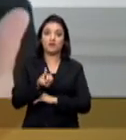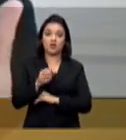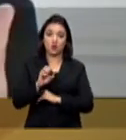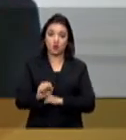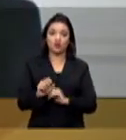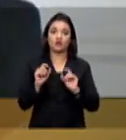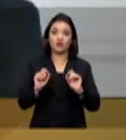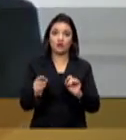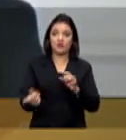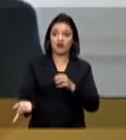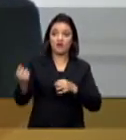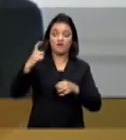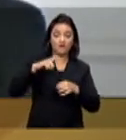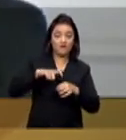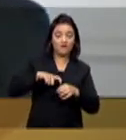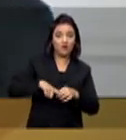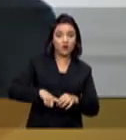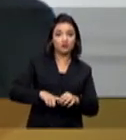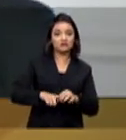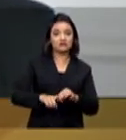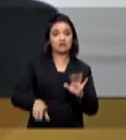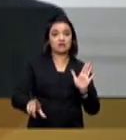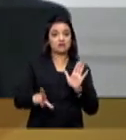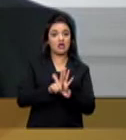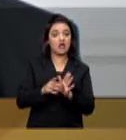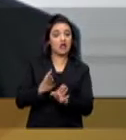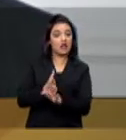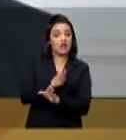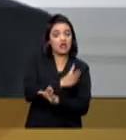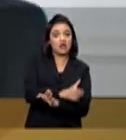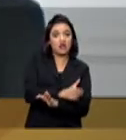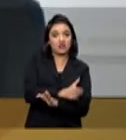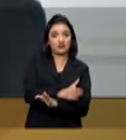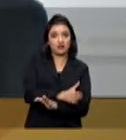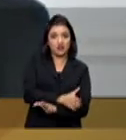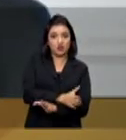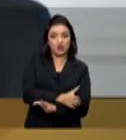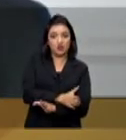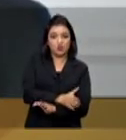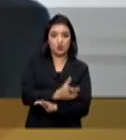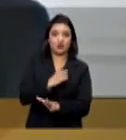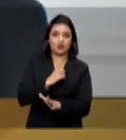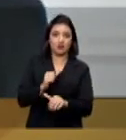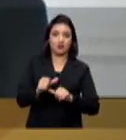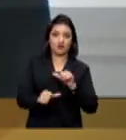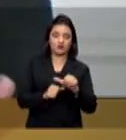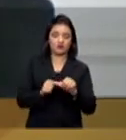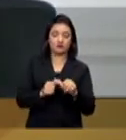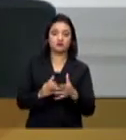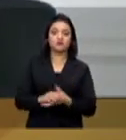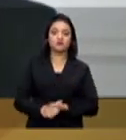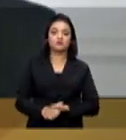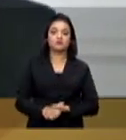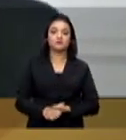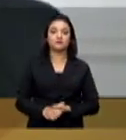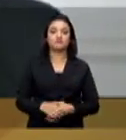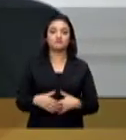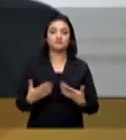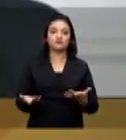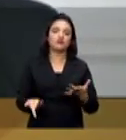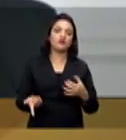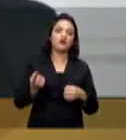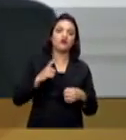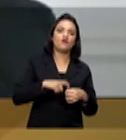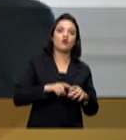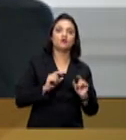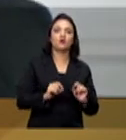é o retorno do preceito secundário anterior à alteração legislativa, ou seja, o retorno do